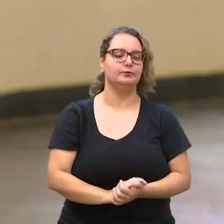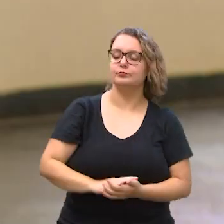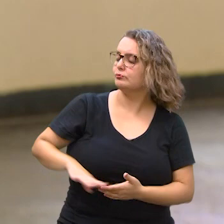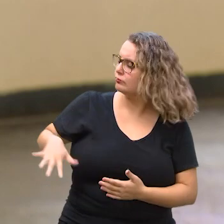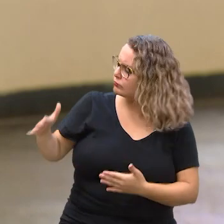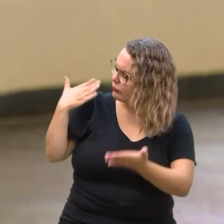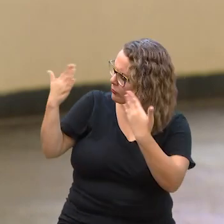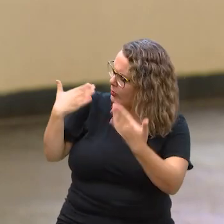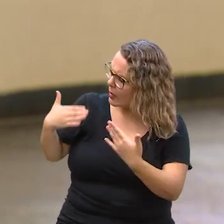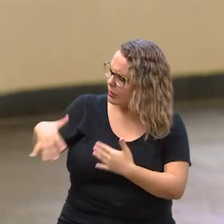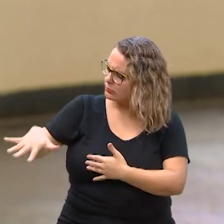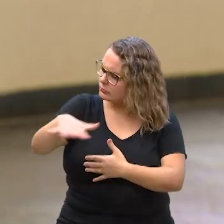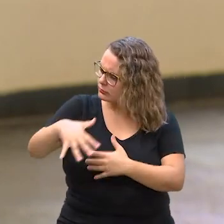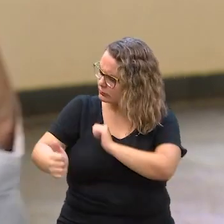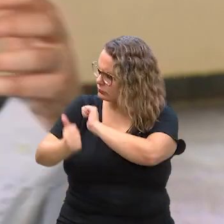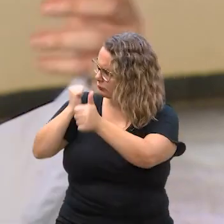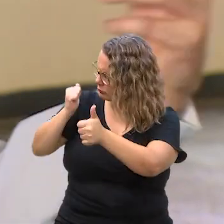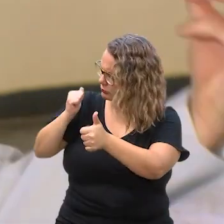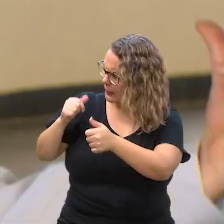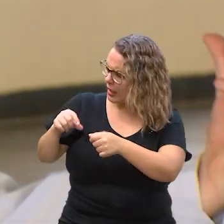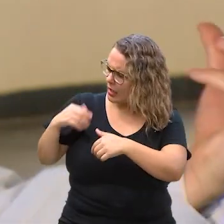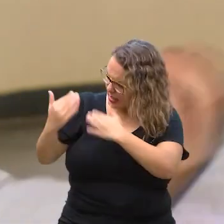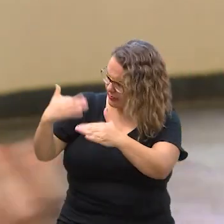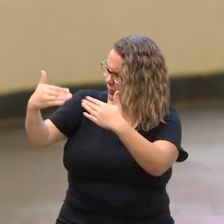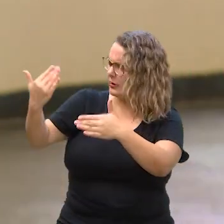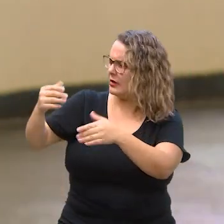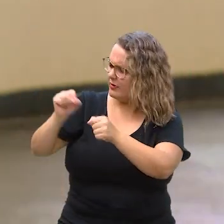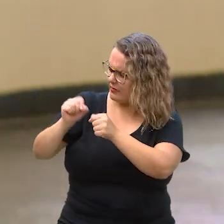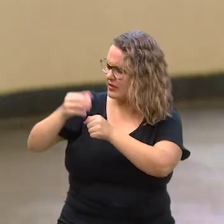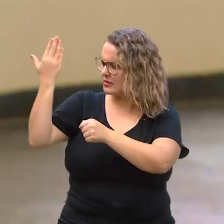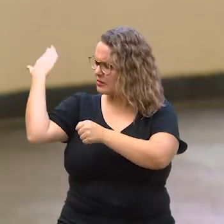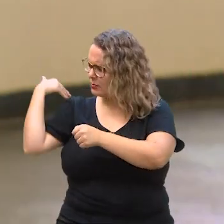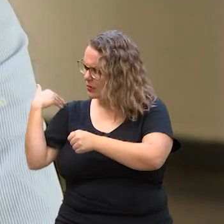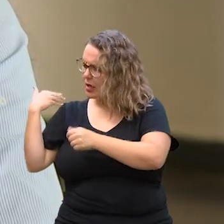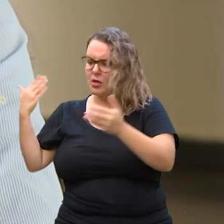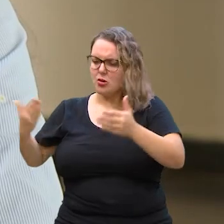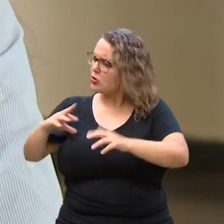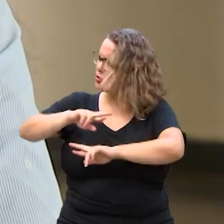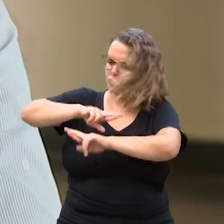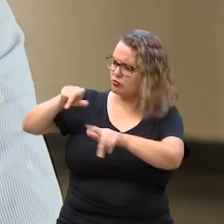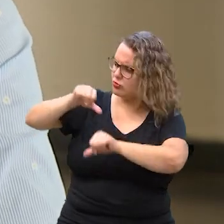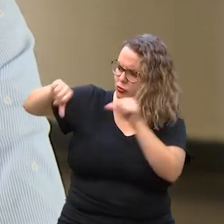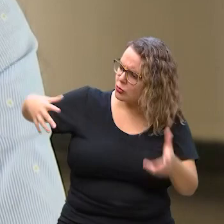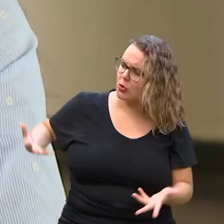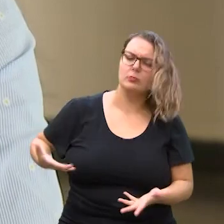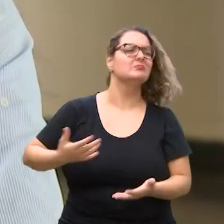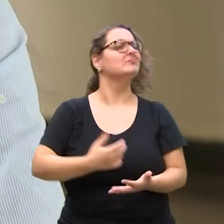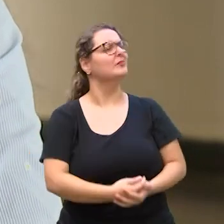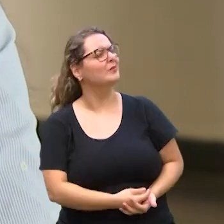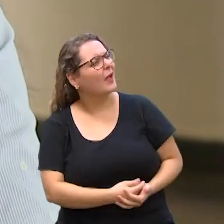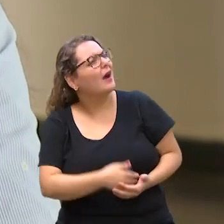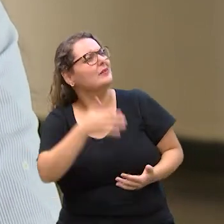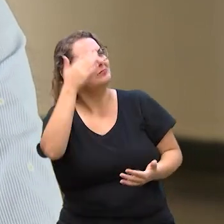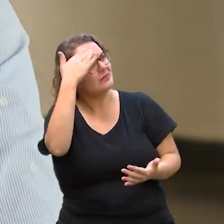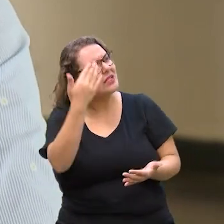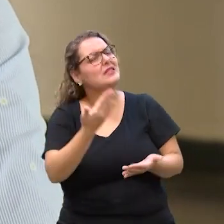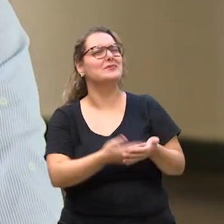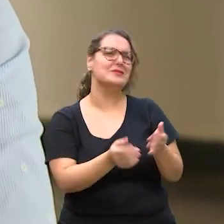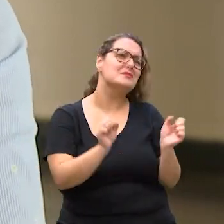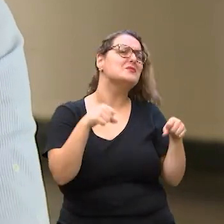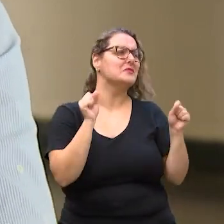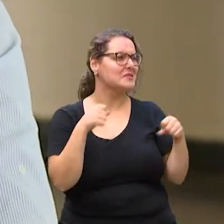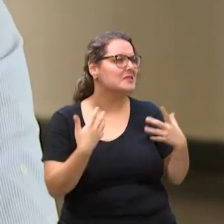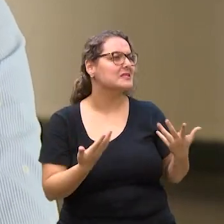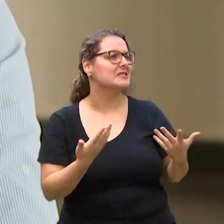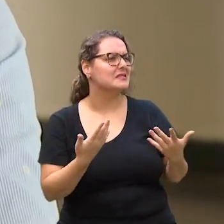esporte, ela evoluiu? Tem coisas que faziam no passado que hoje não se fazem mais? A gente acredita que sim, acredito que